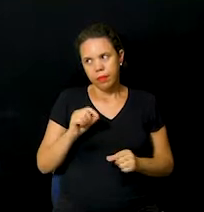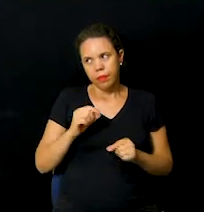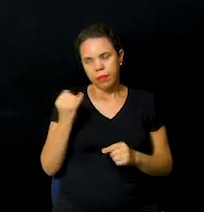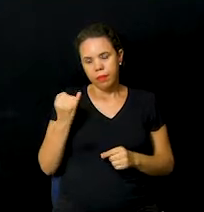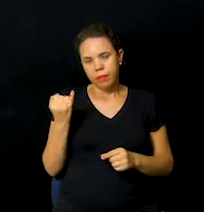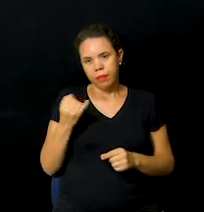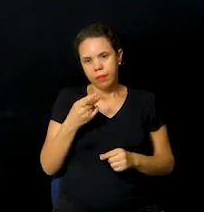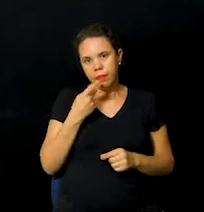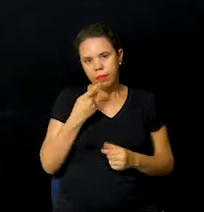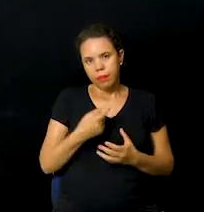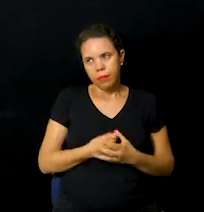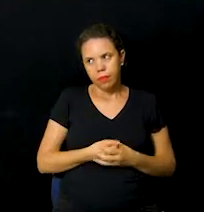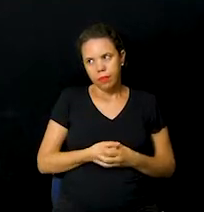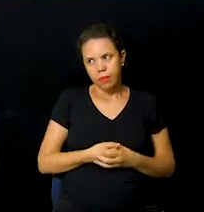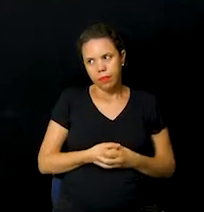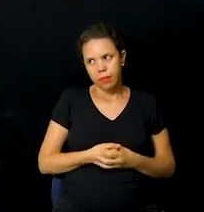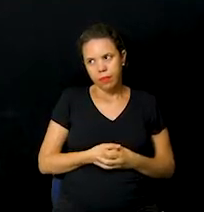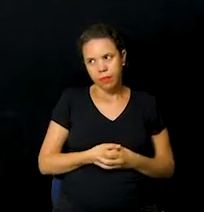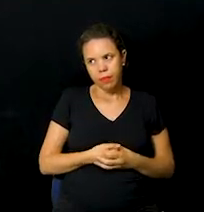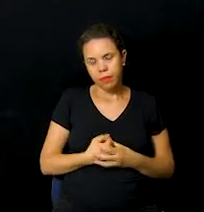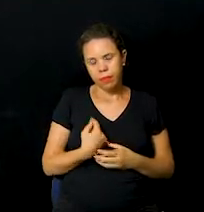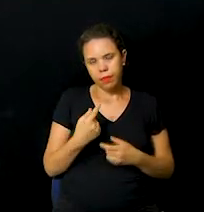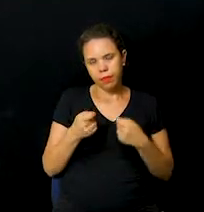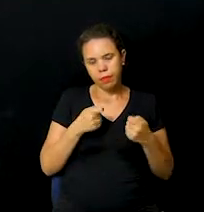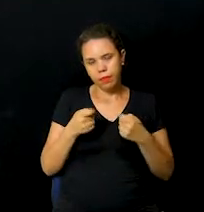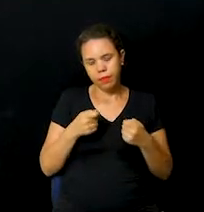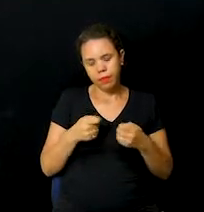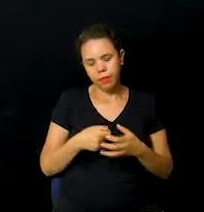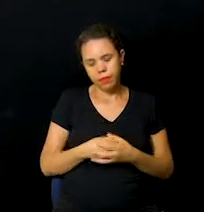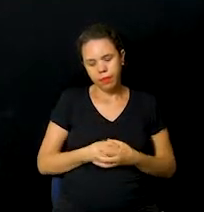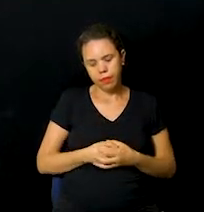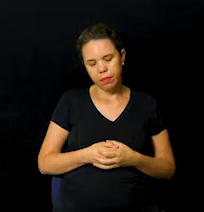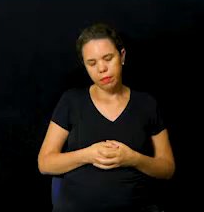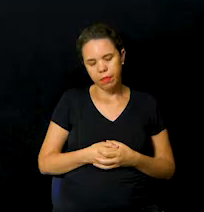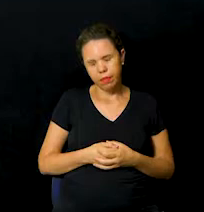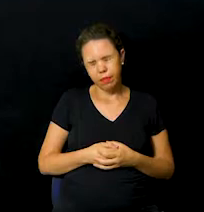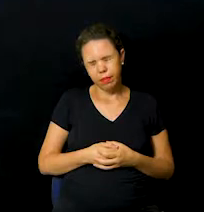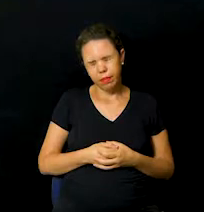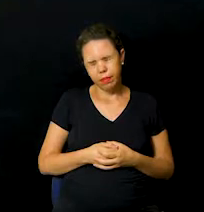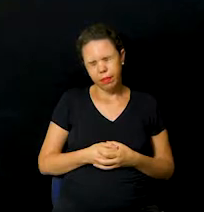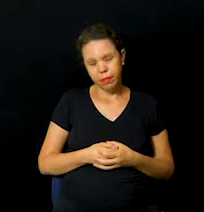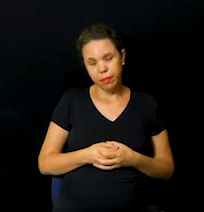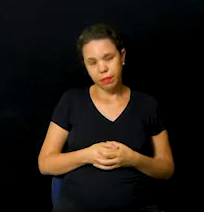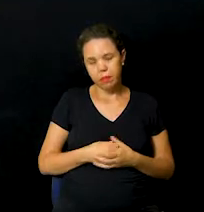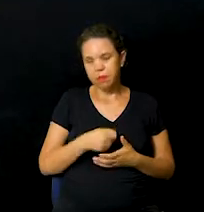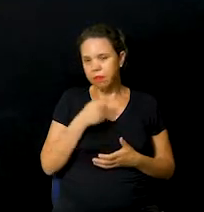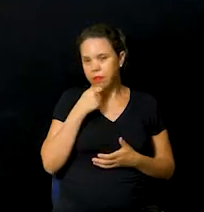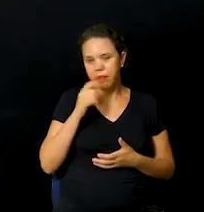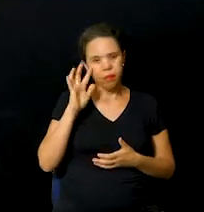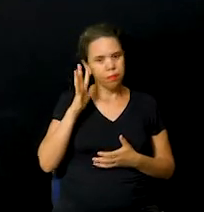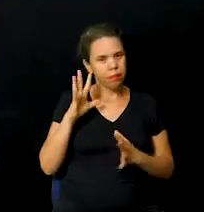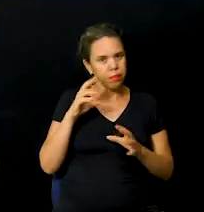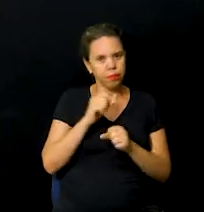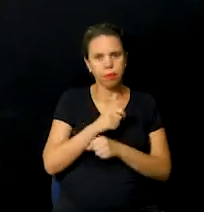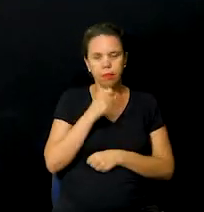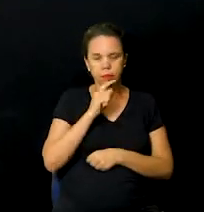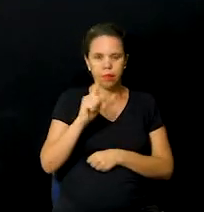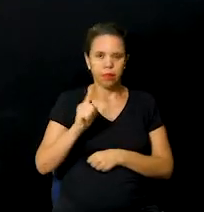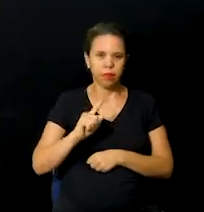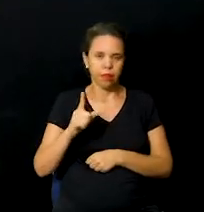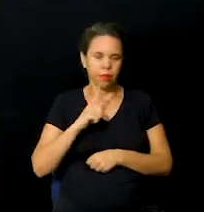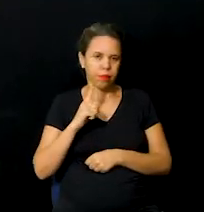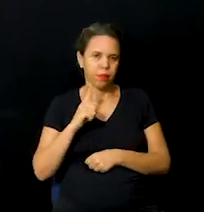brasileiro. E o que é importante a gente dizer nessa nossa entrevista, nesse nosso bate-papo, é que, assim, ainda não decidimos